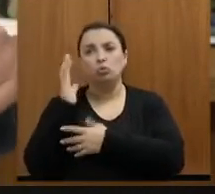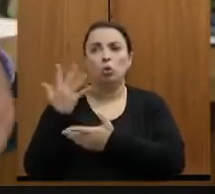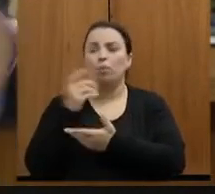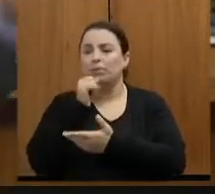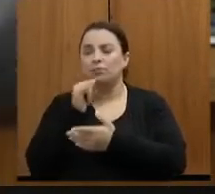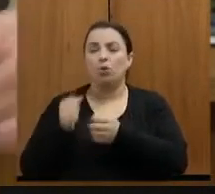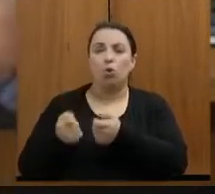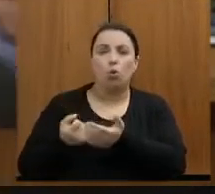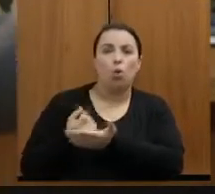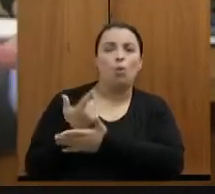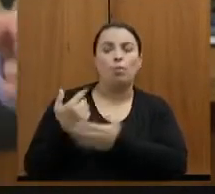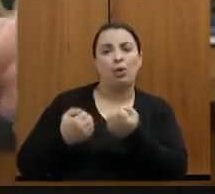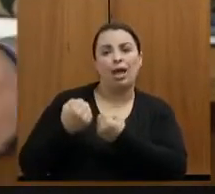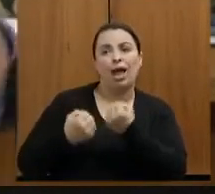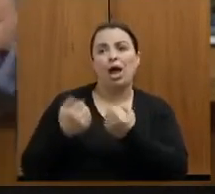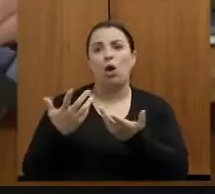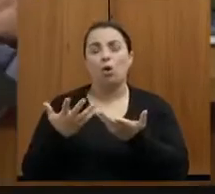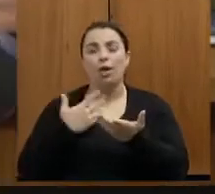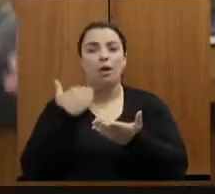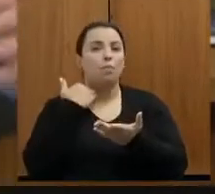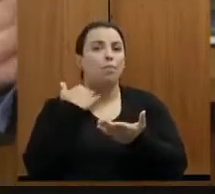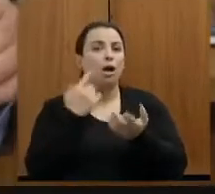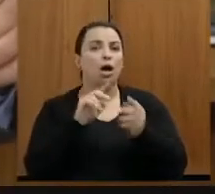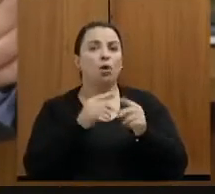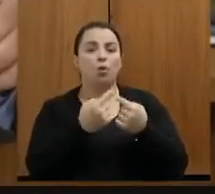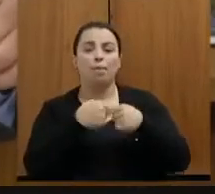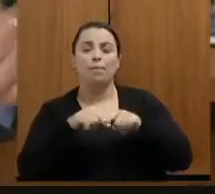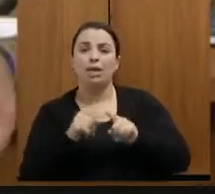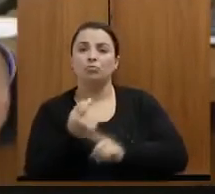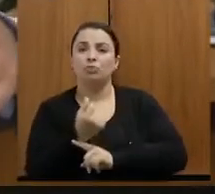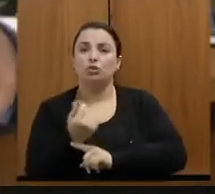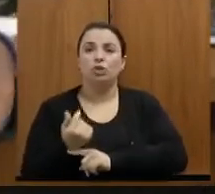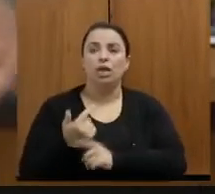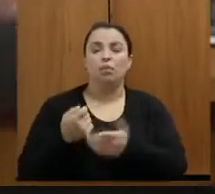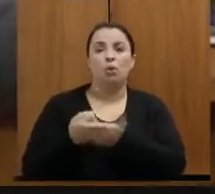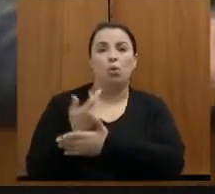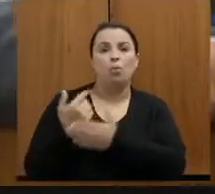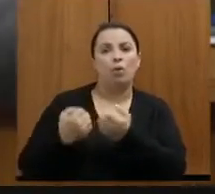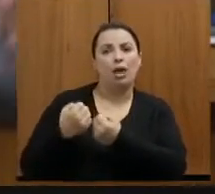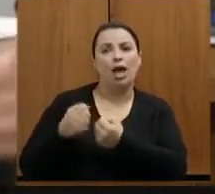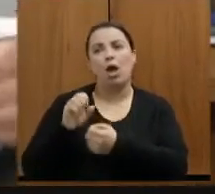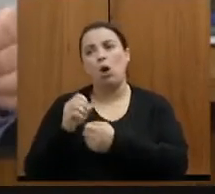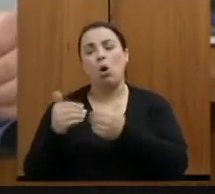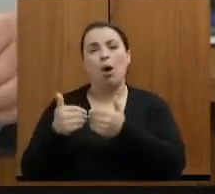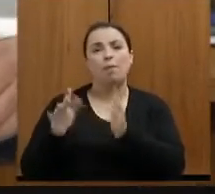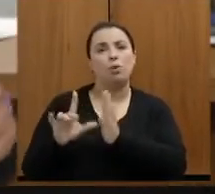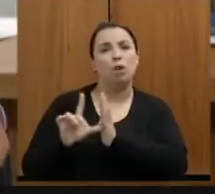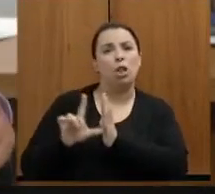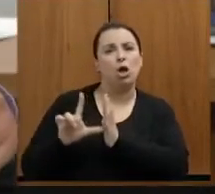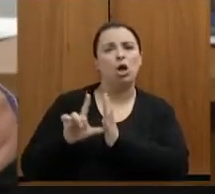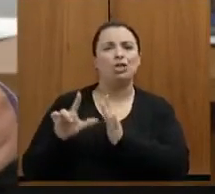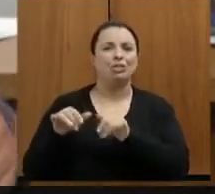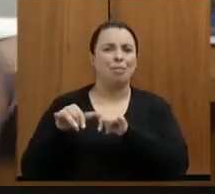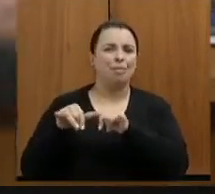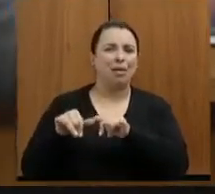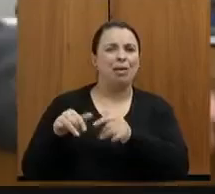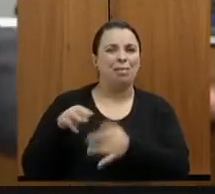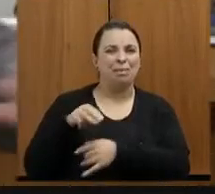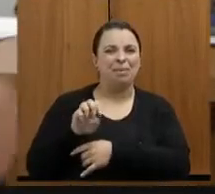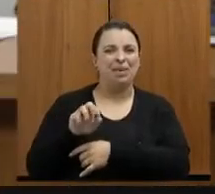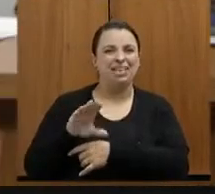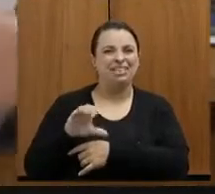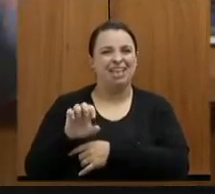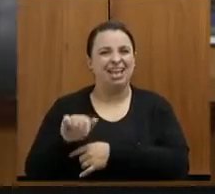pegar um empréstimo bancário para poder comprar um carro, ou, por exemplo, para abrir uma mercearia no bairro, ou, de repente, para poder